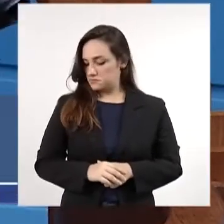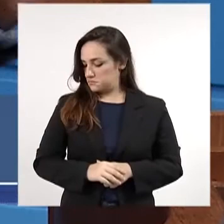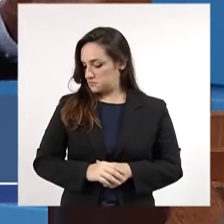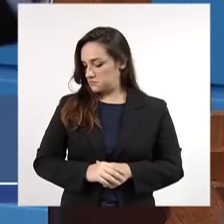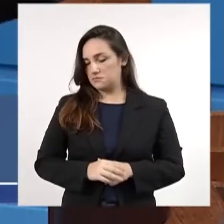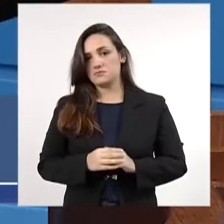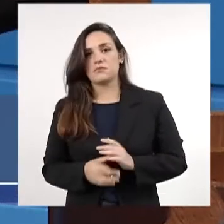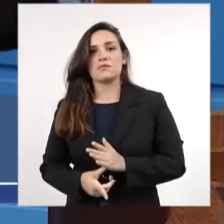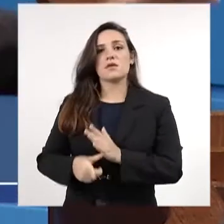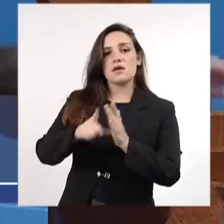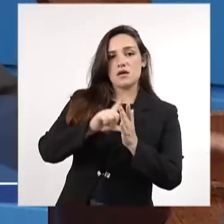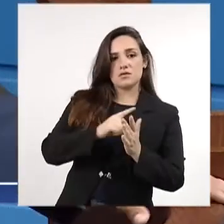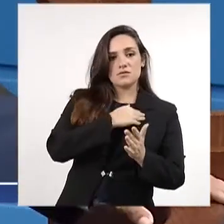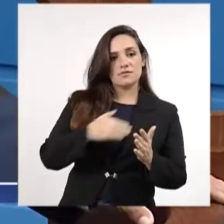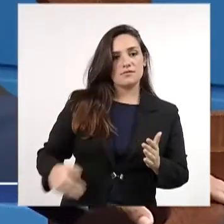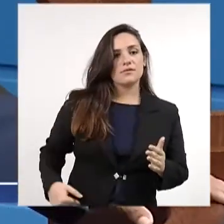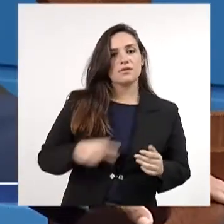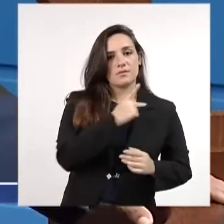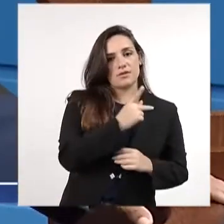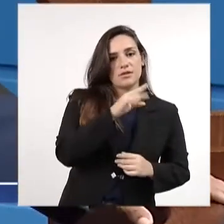antes do governo do PT,